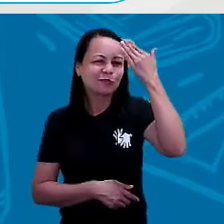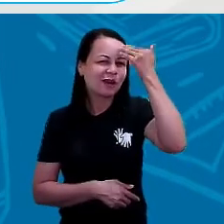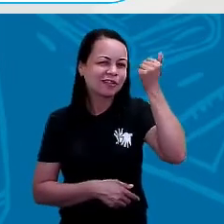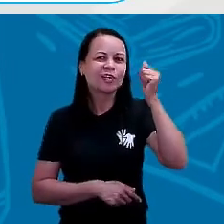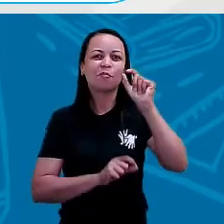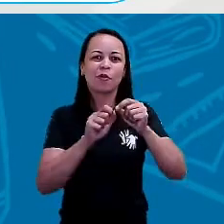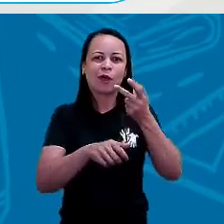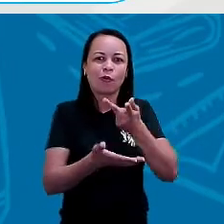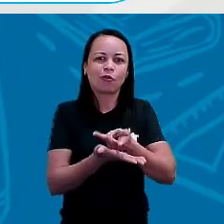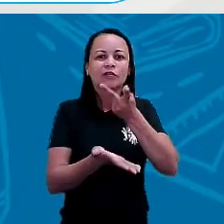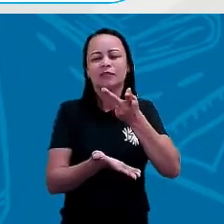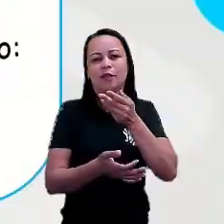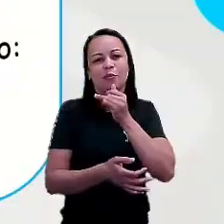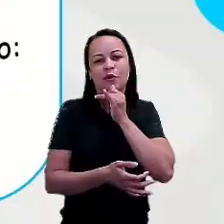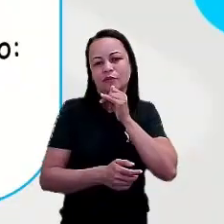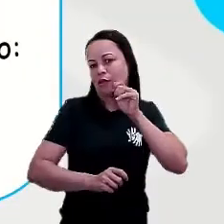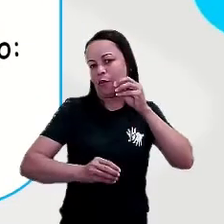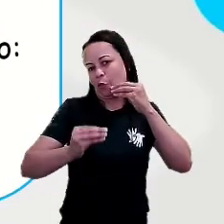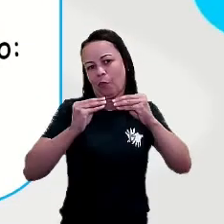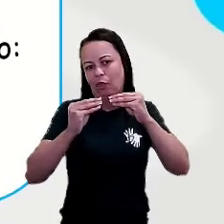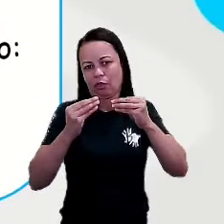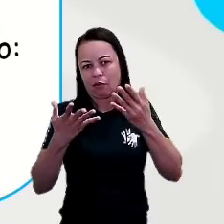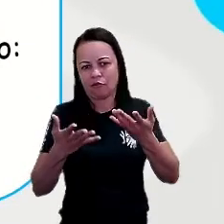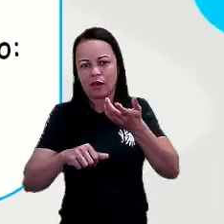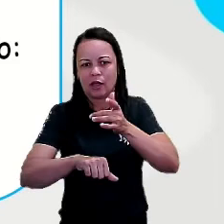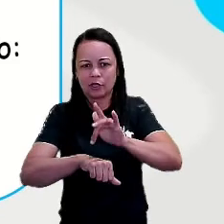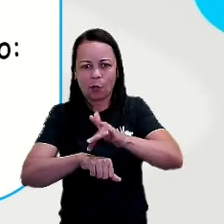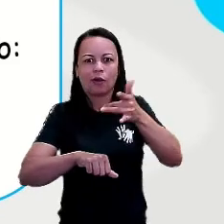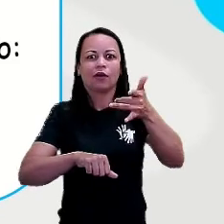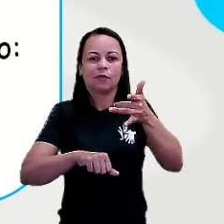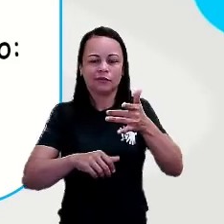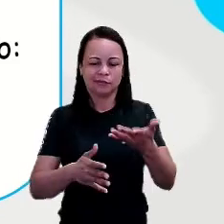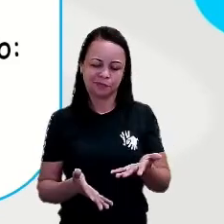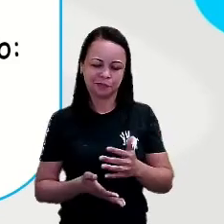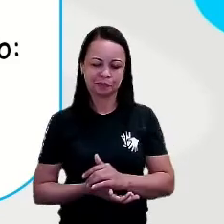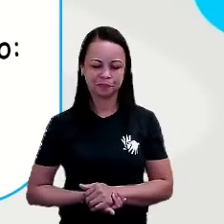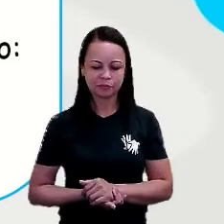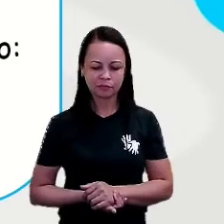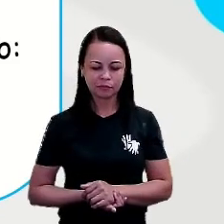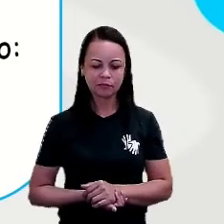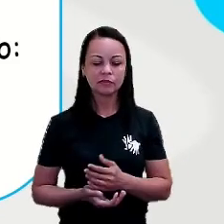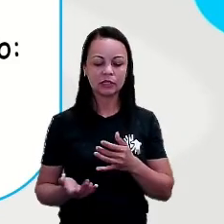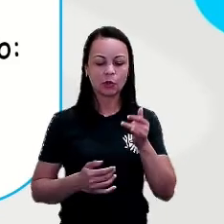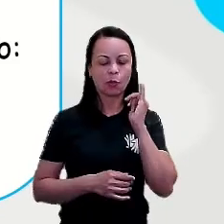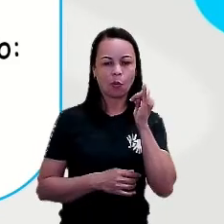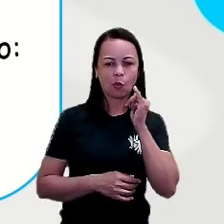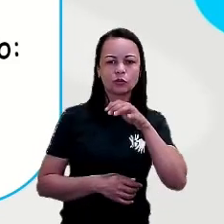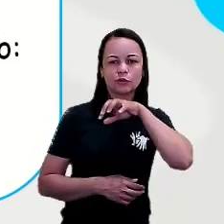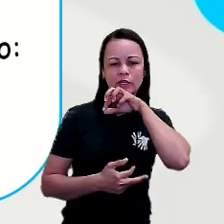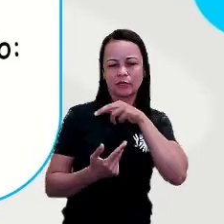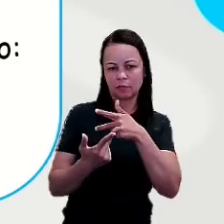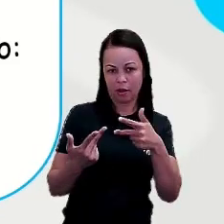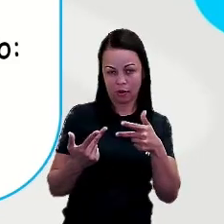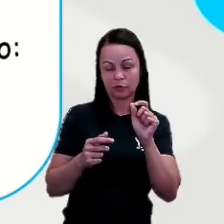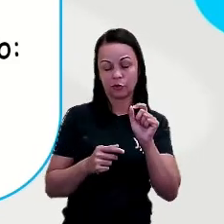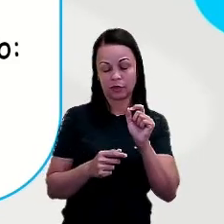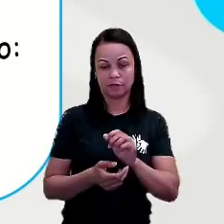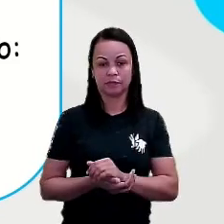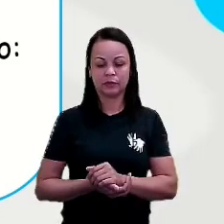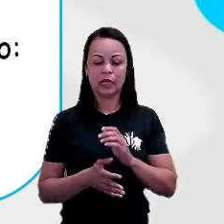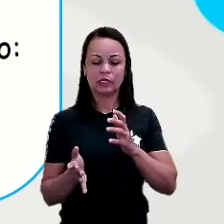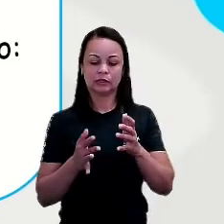clímax. Então, o conto de animais também, assemelha-se à fábula. São contos em que os animais são